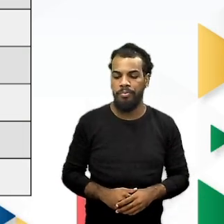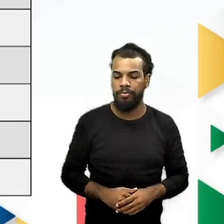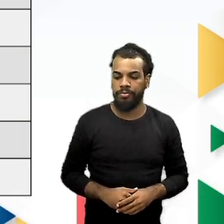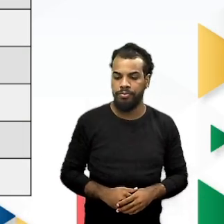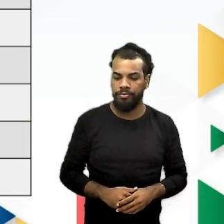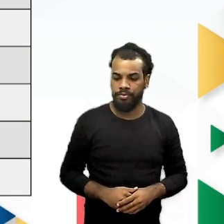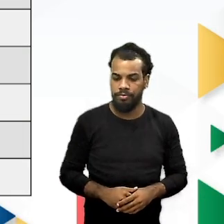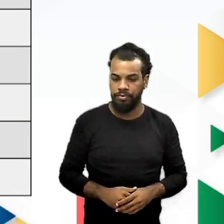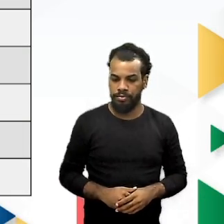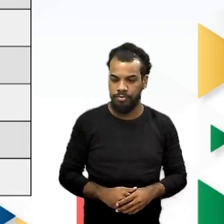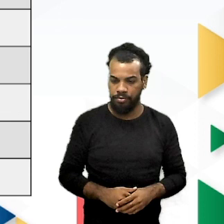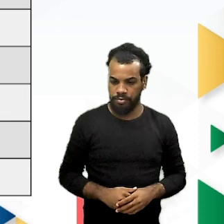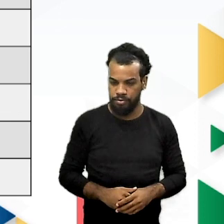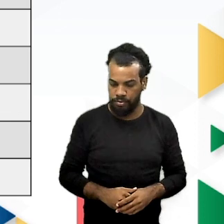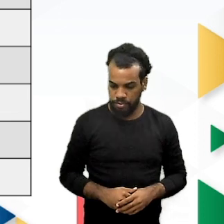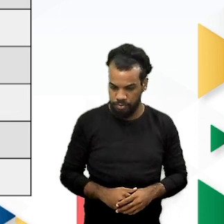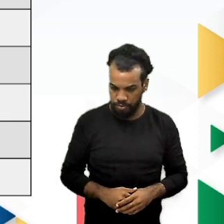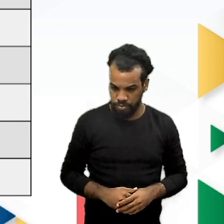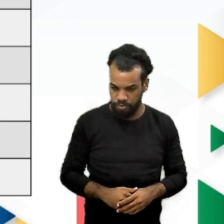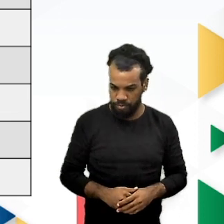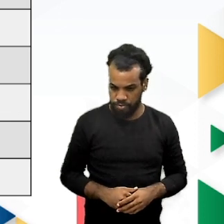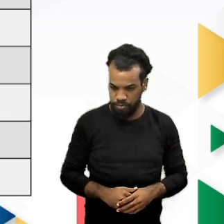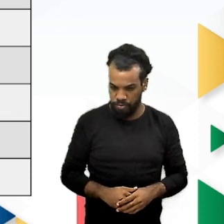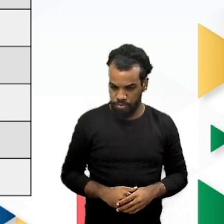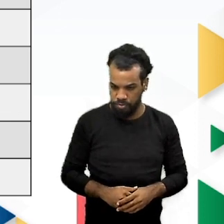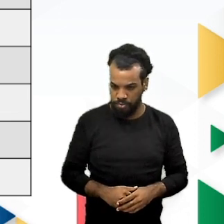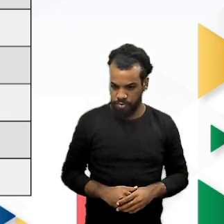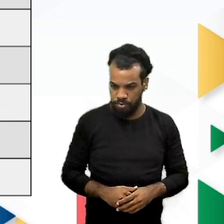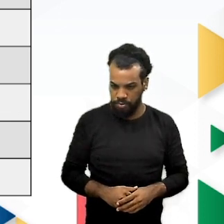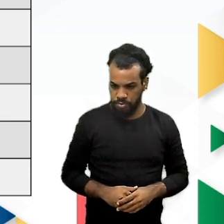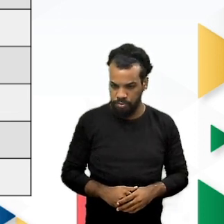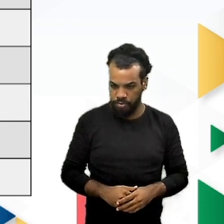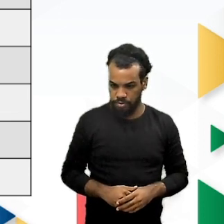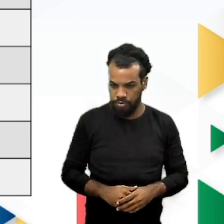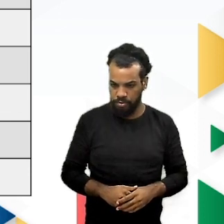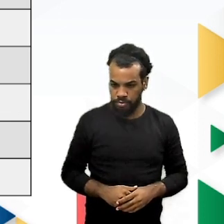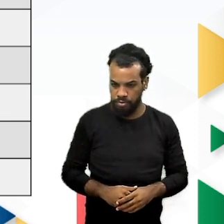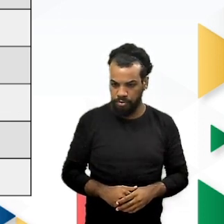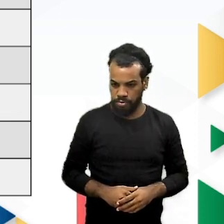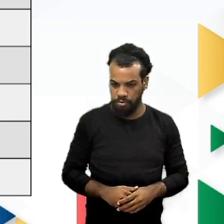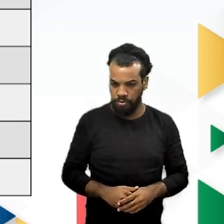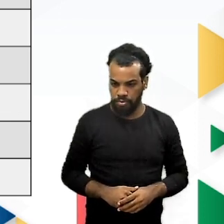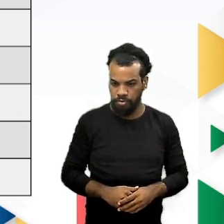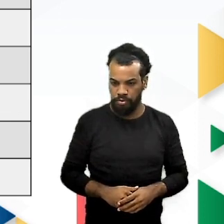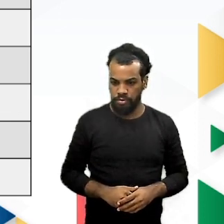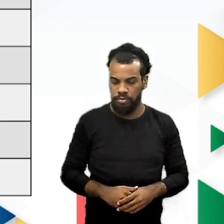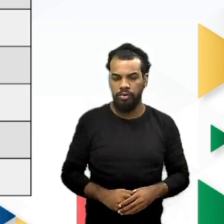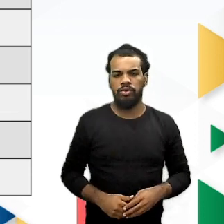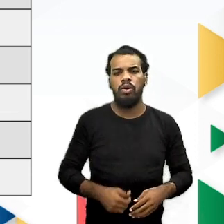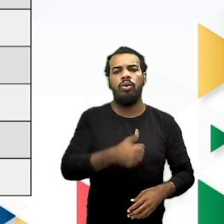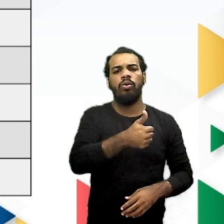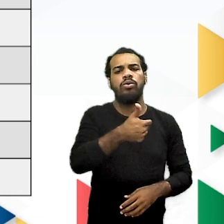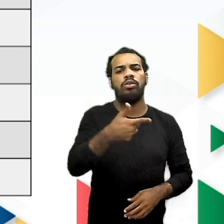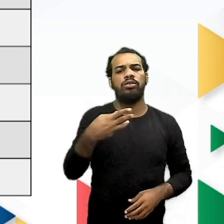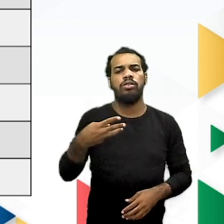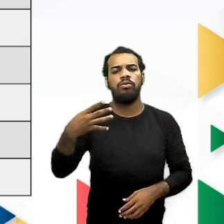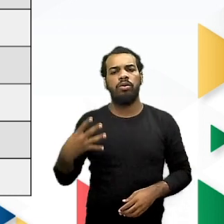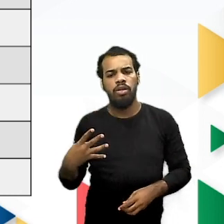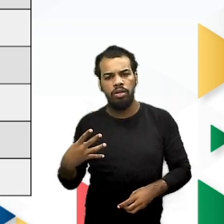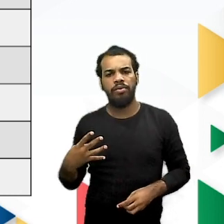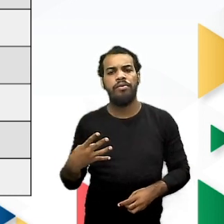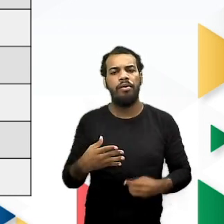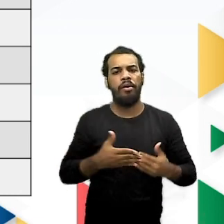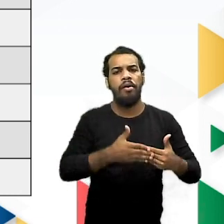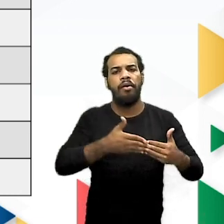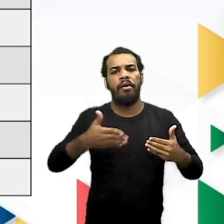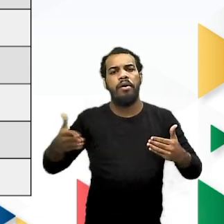8, 16 e 32. Qual o termo geral dessa sequência e se ela é uma sequência